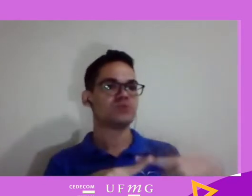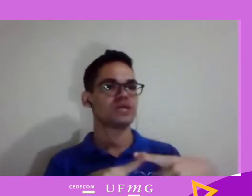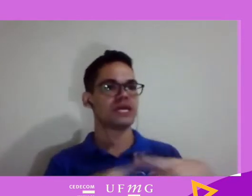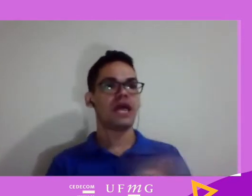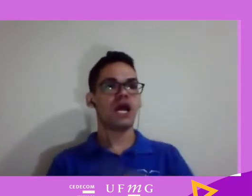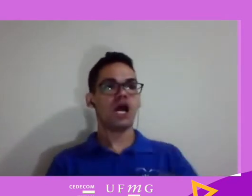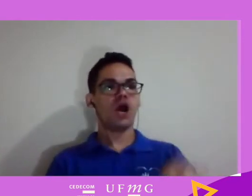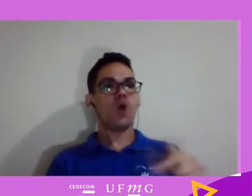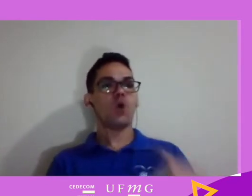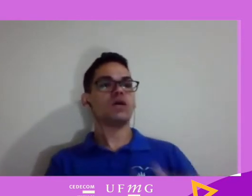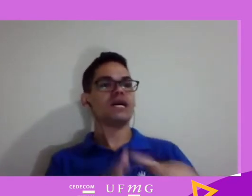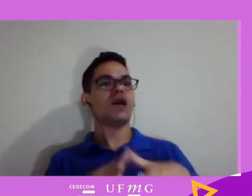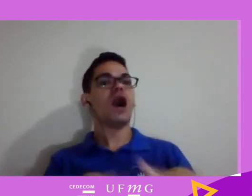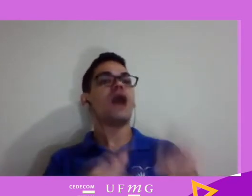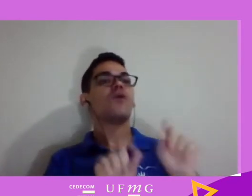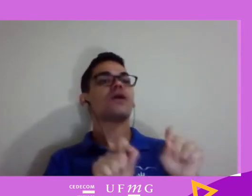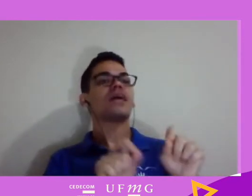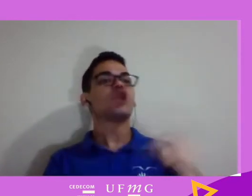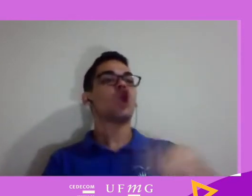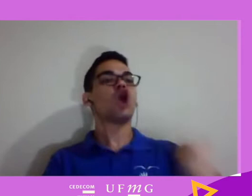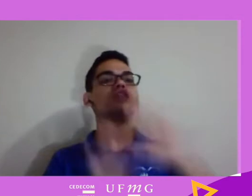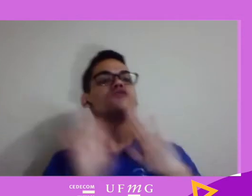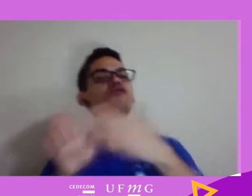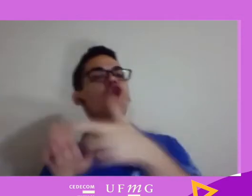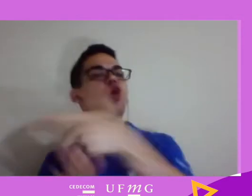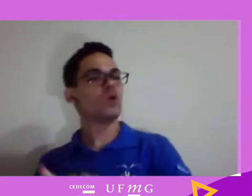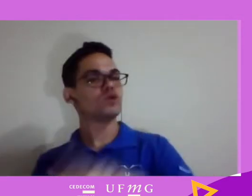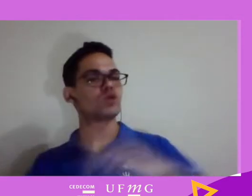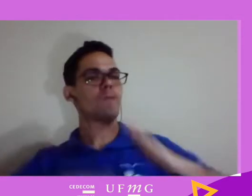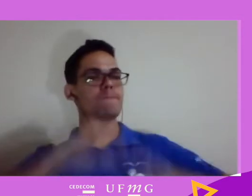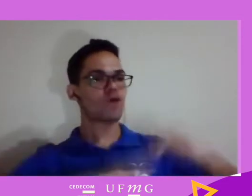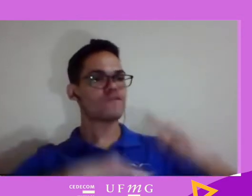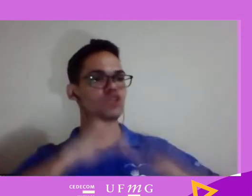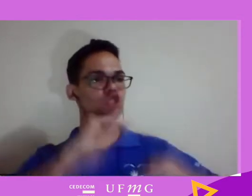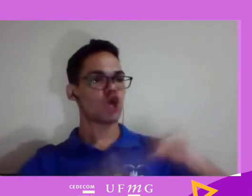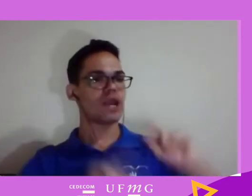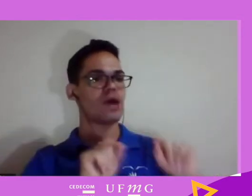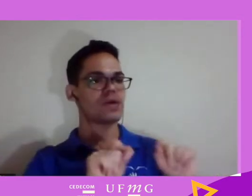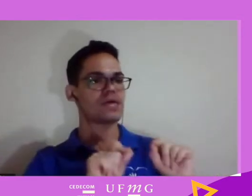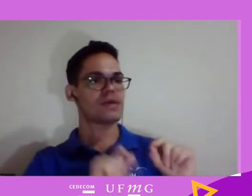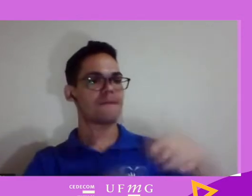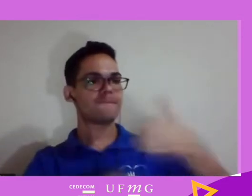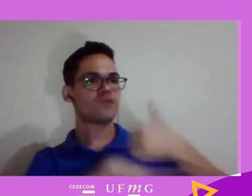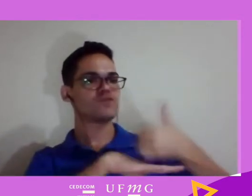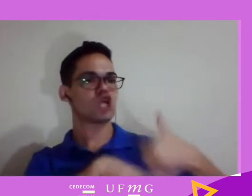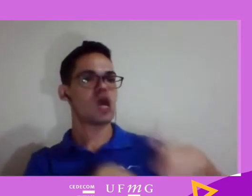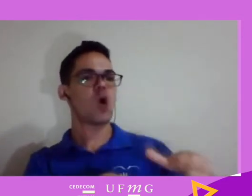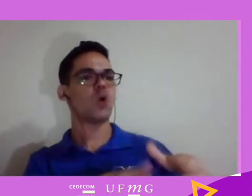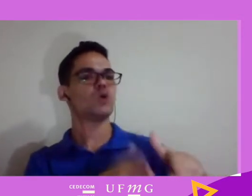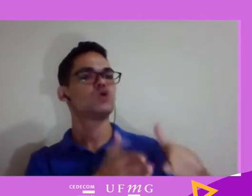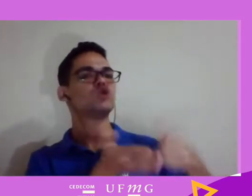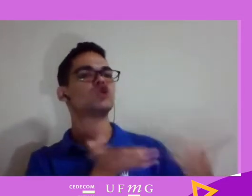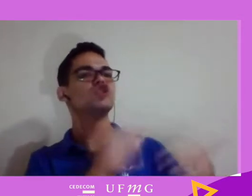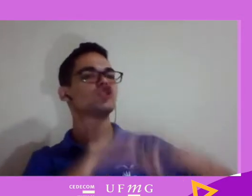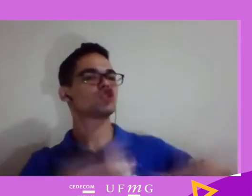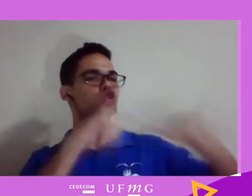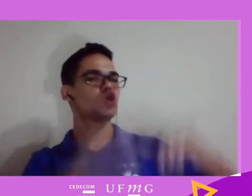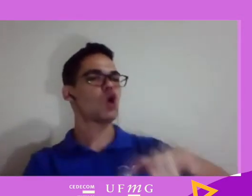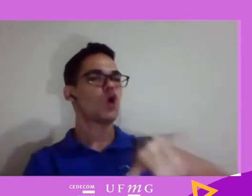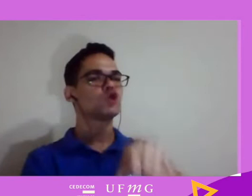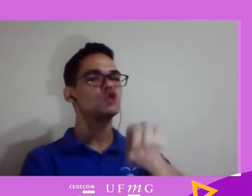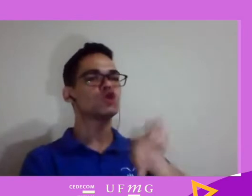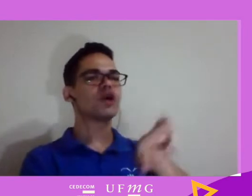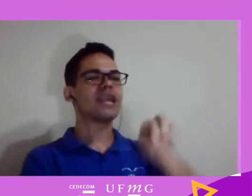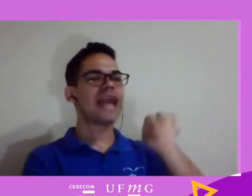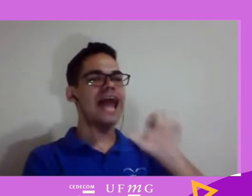Aquele serviço automatizado ele pode fazer. Então, não tem nenhum problema com os bots. O problema é o uso que se faz, o uso do mal. Né?